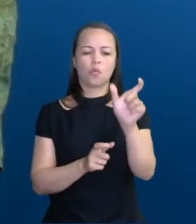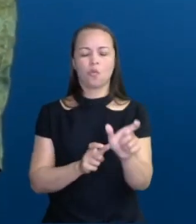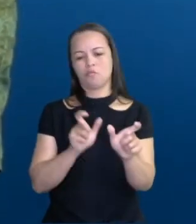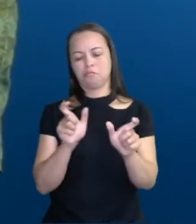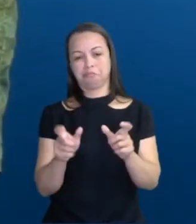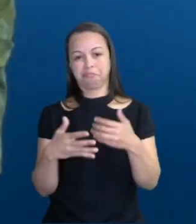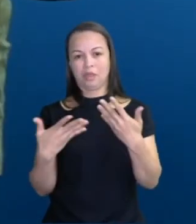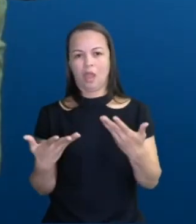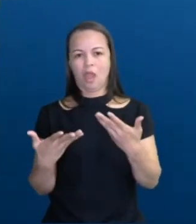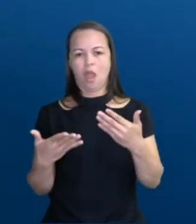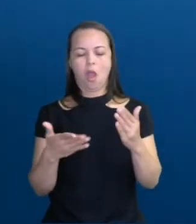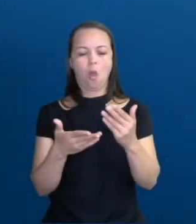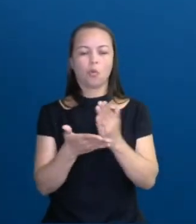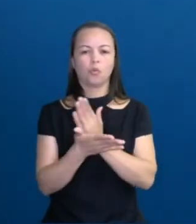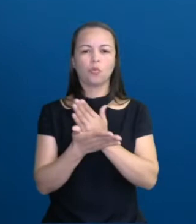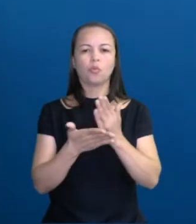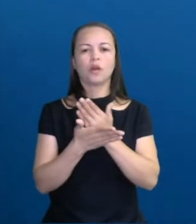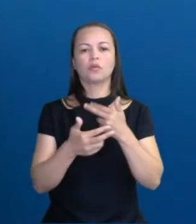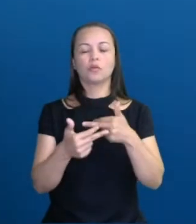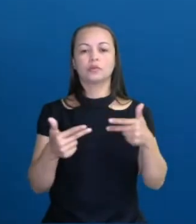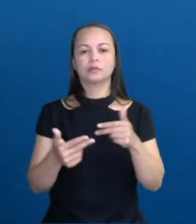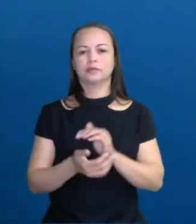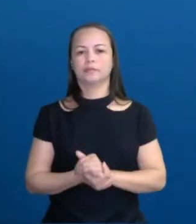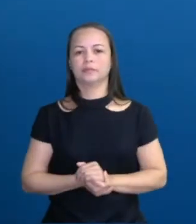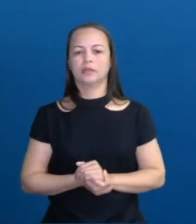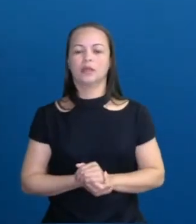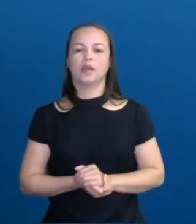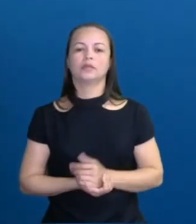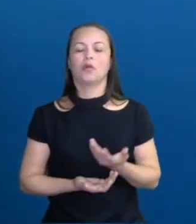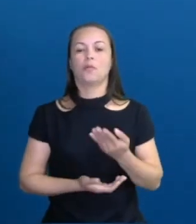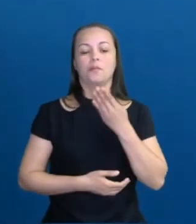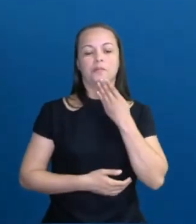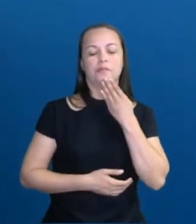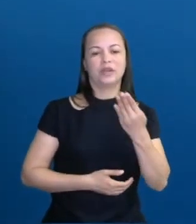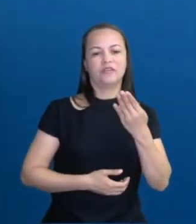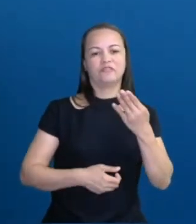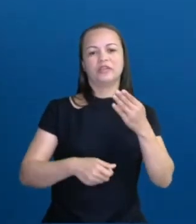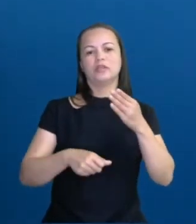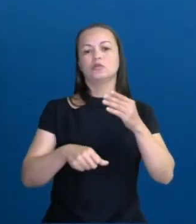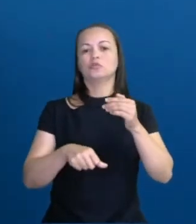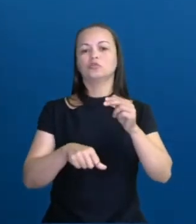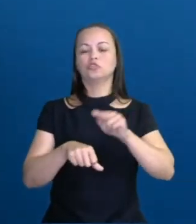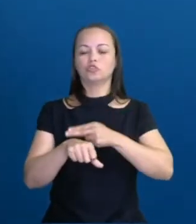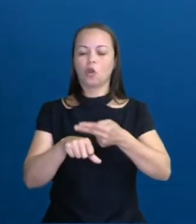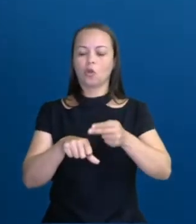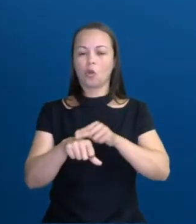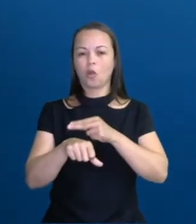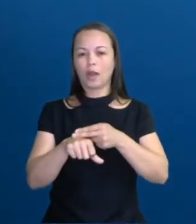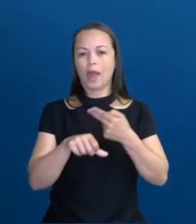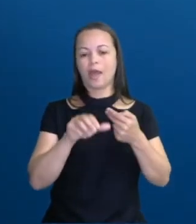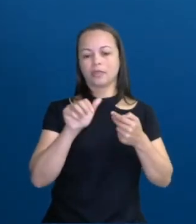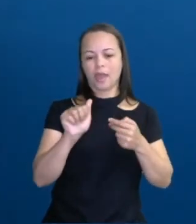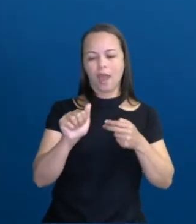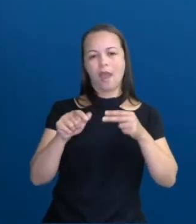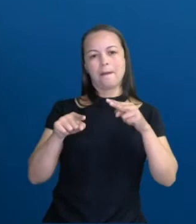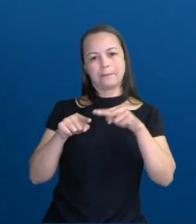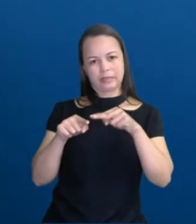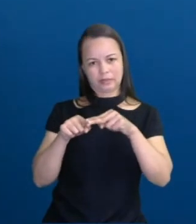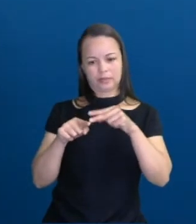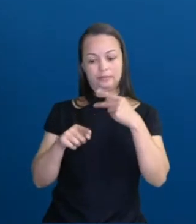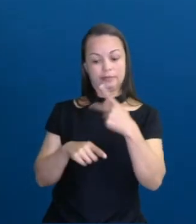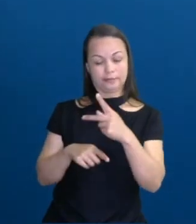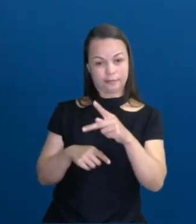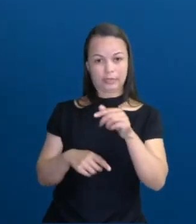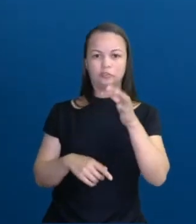algo por exemplo prefiro chocolate a pizza a desse modo